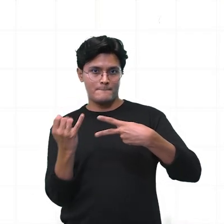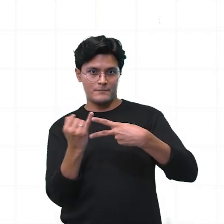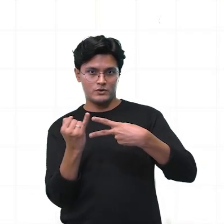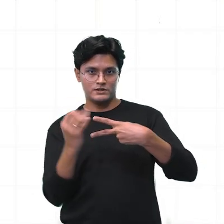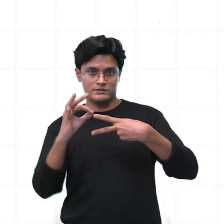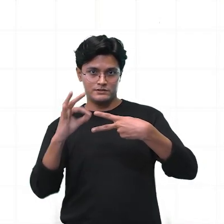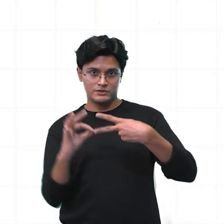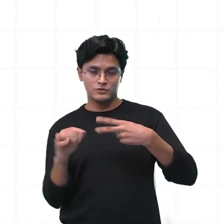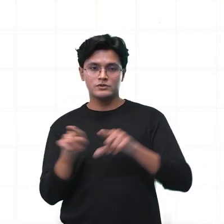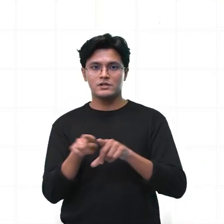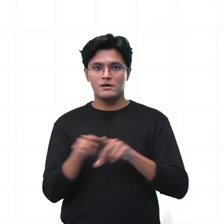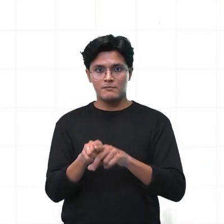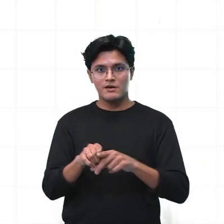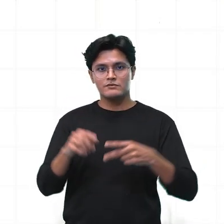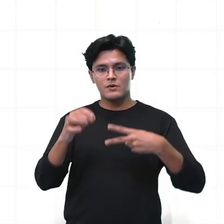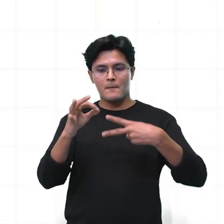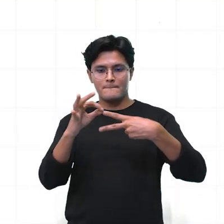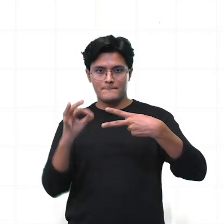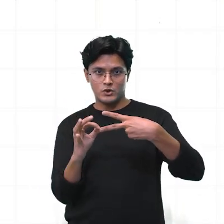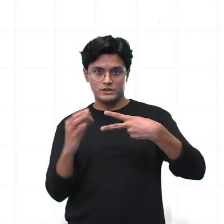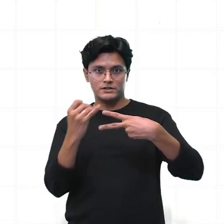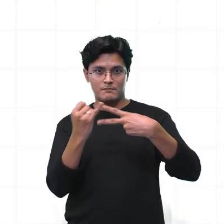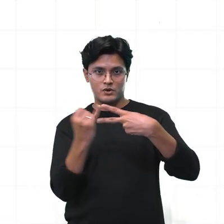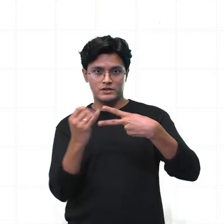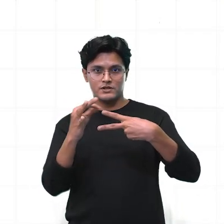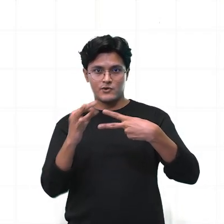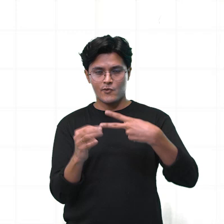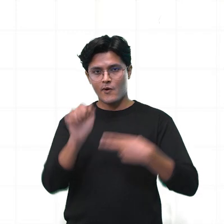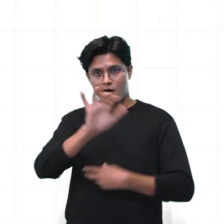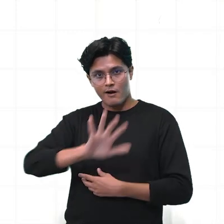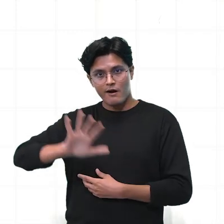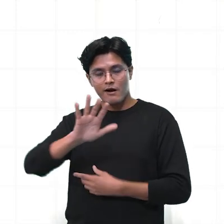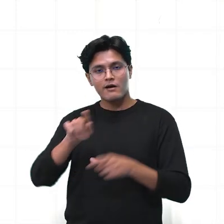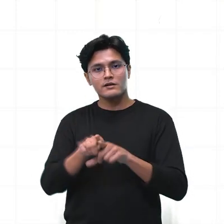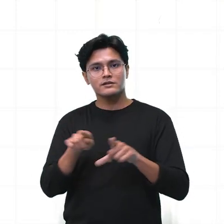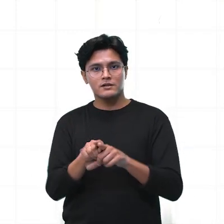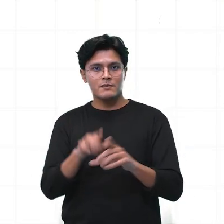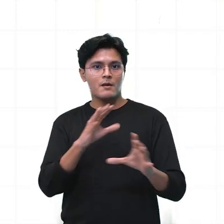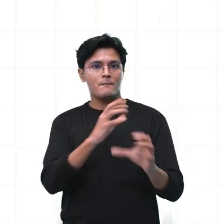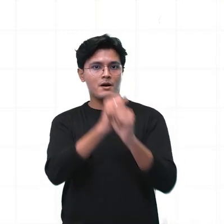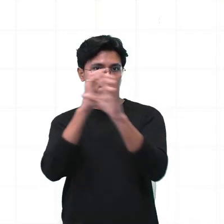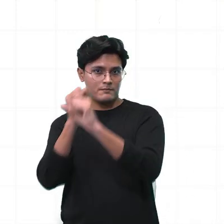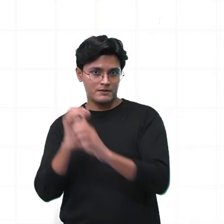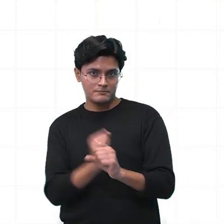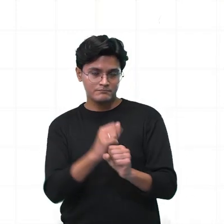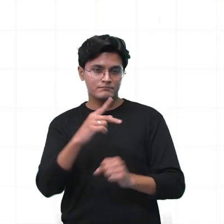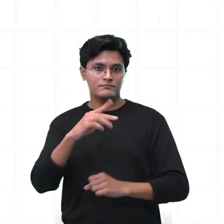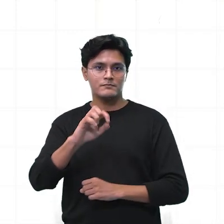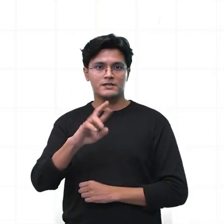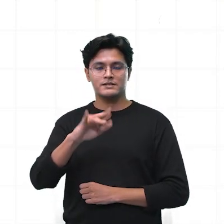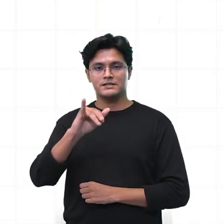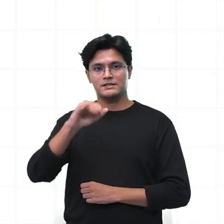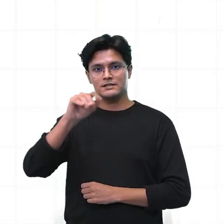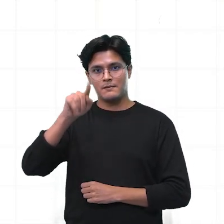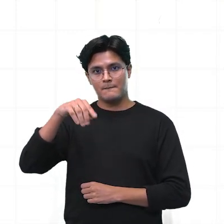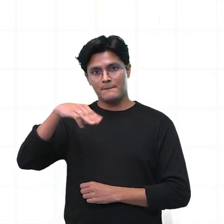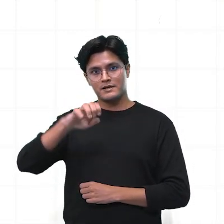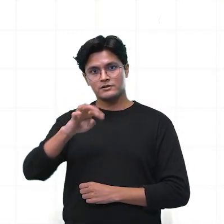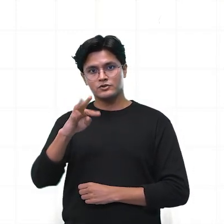área de um polígono, nós podemos representar o perímetro de um polígono, tá? Tudo